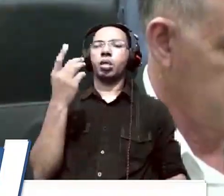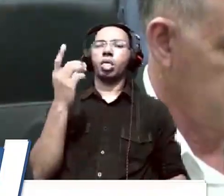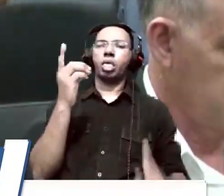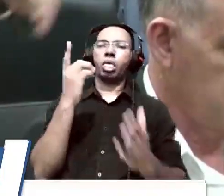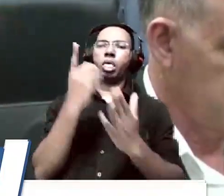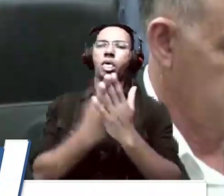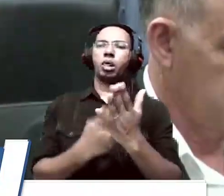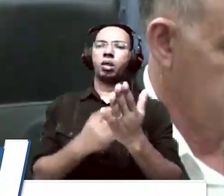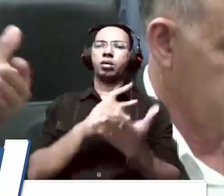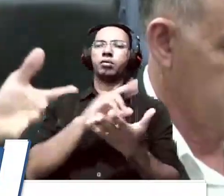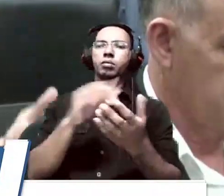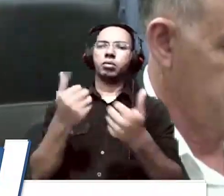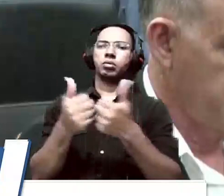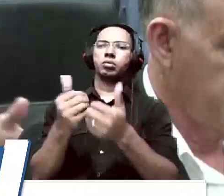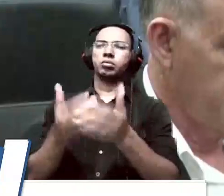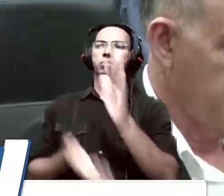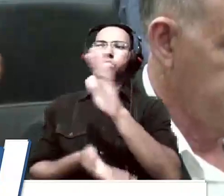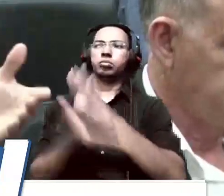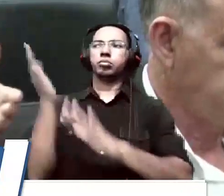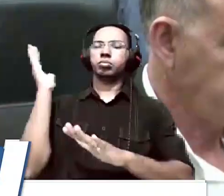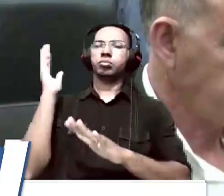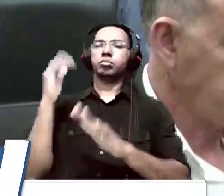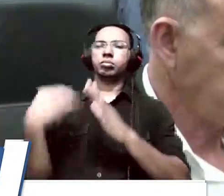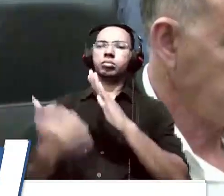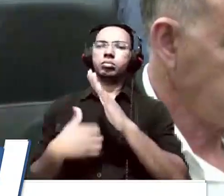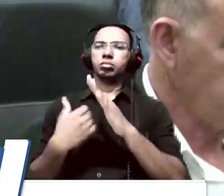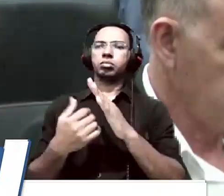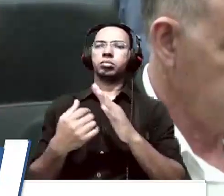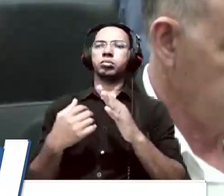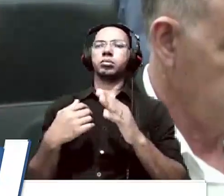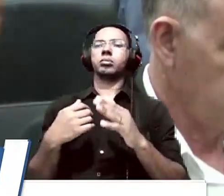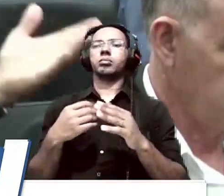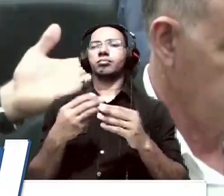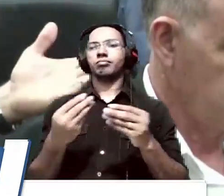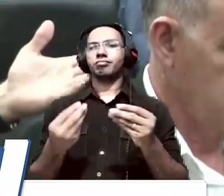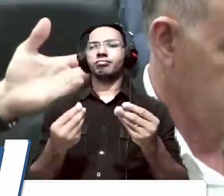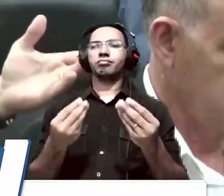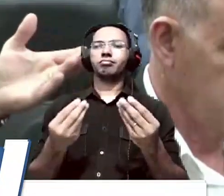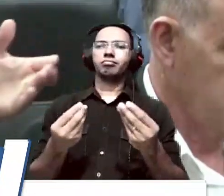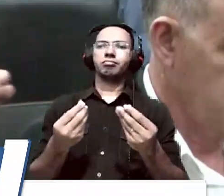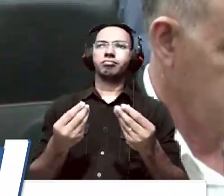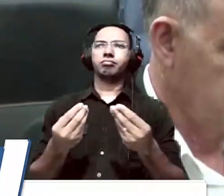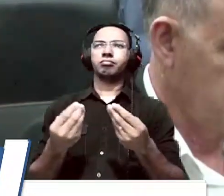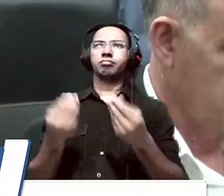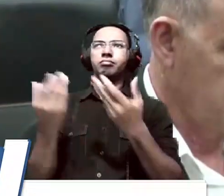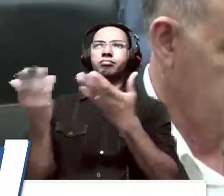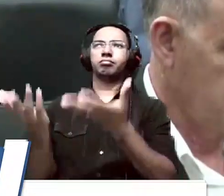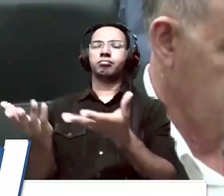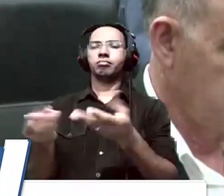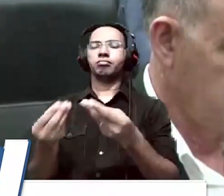foram embora, nossa empresa São José realmente está entregue a